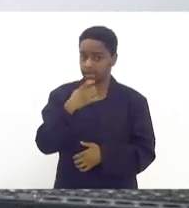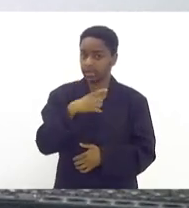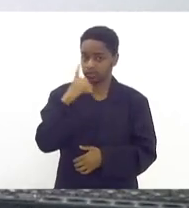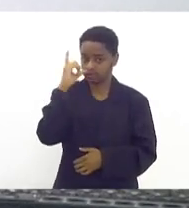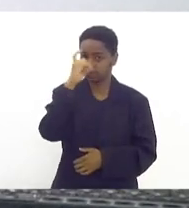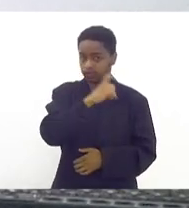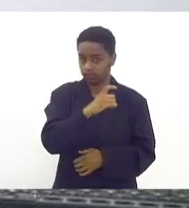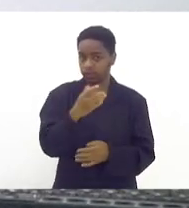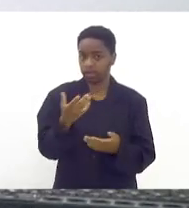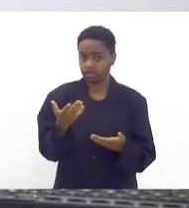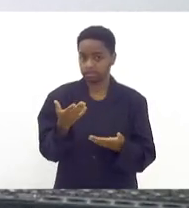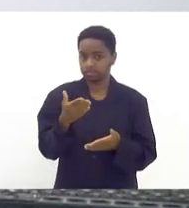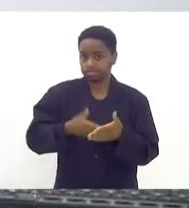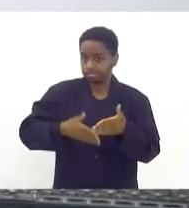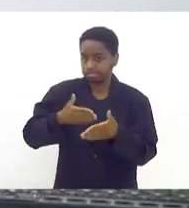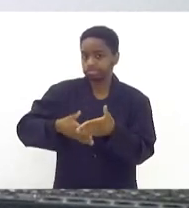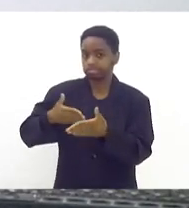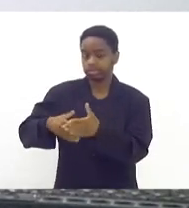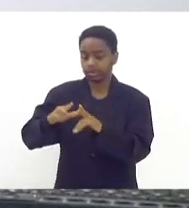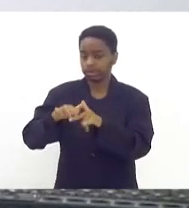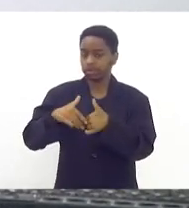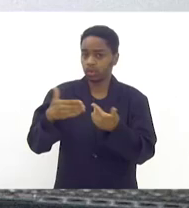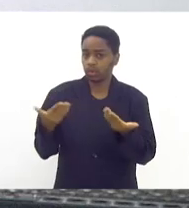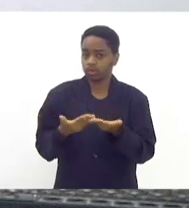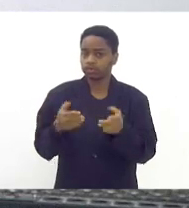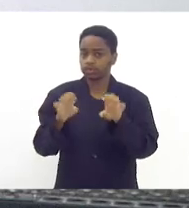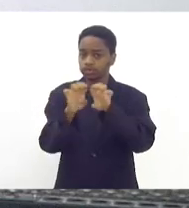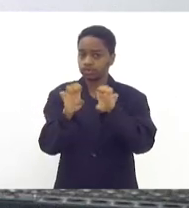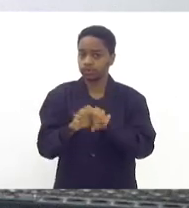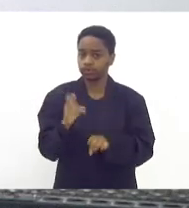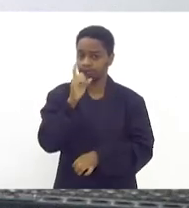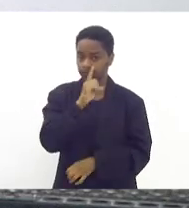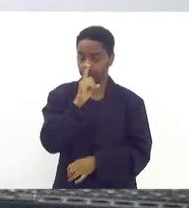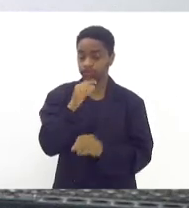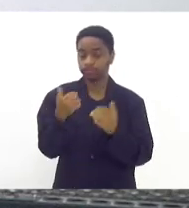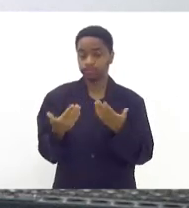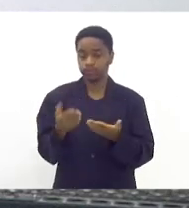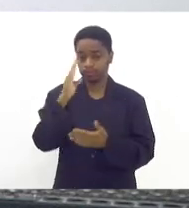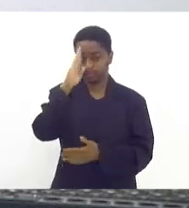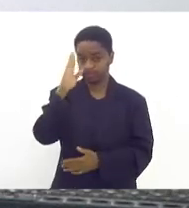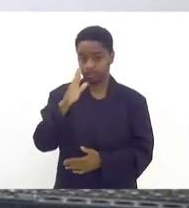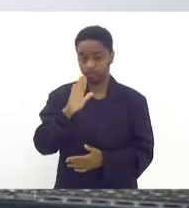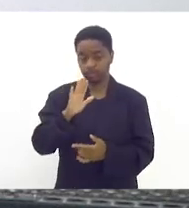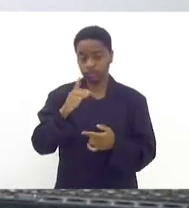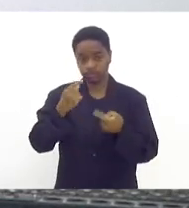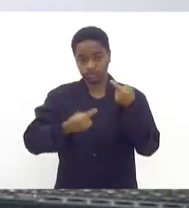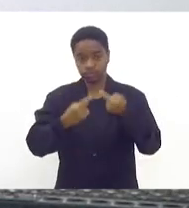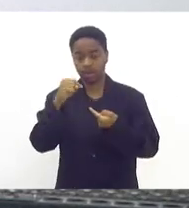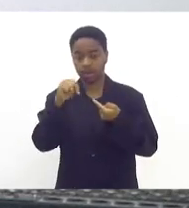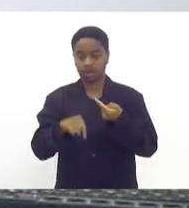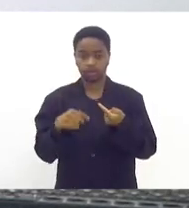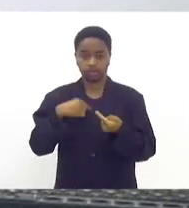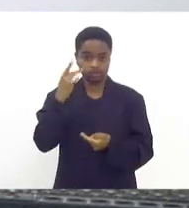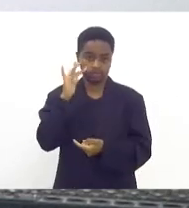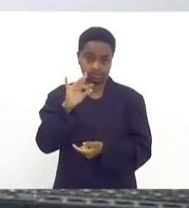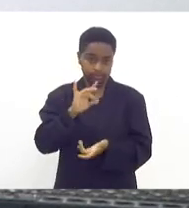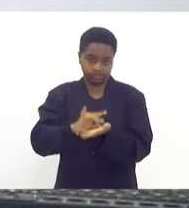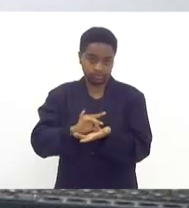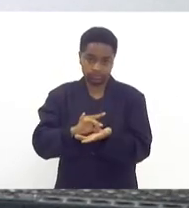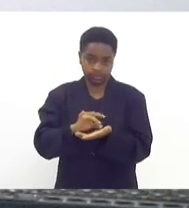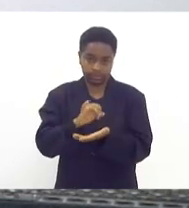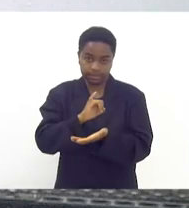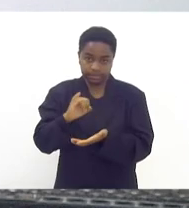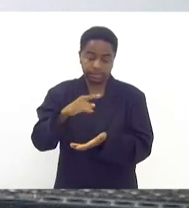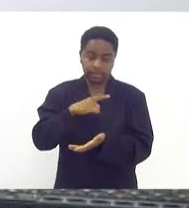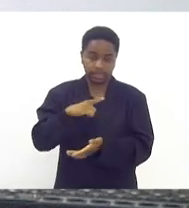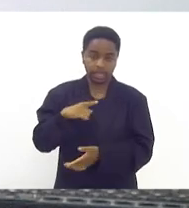questões do nosso arranjo estrutural hoje então acho que é fundamental trazer para essa discussão eu não sei se veio mas a agência nacional de